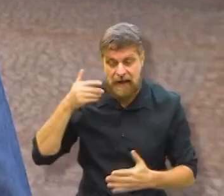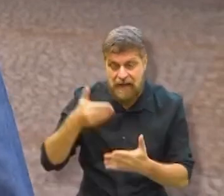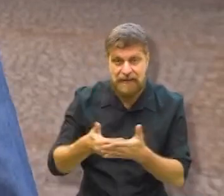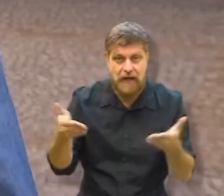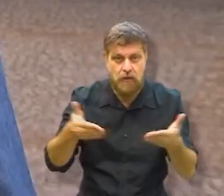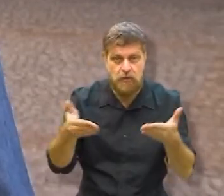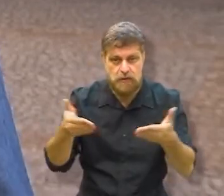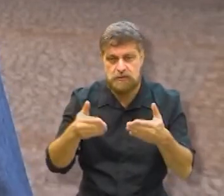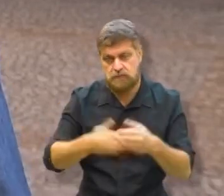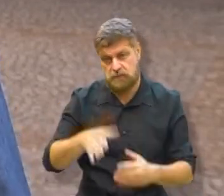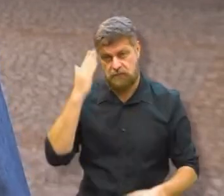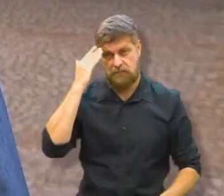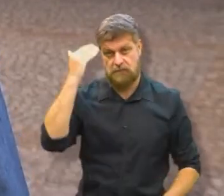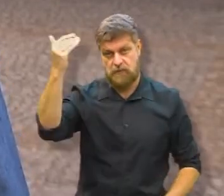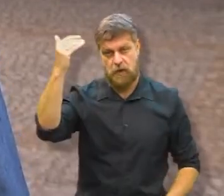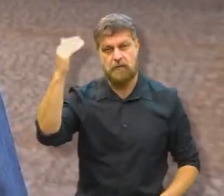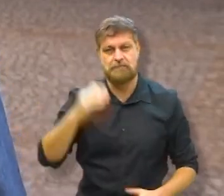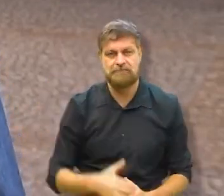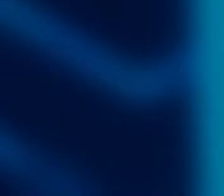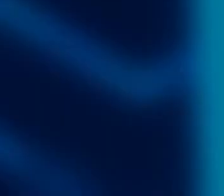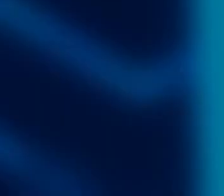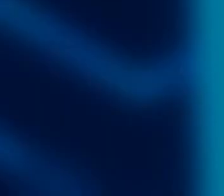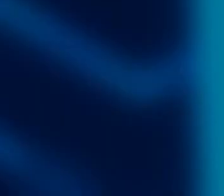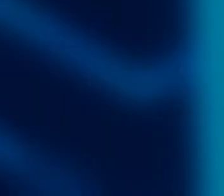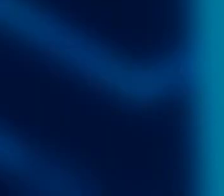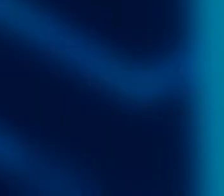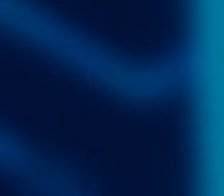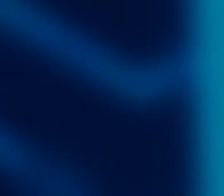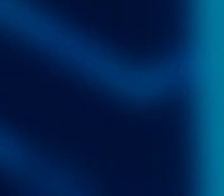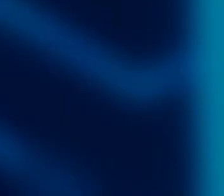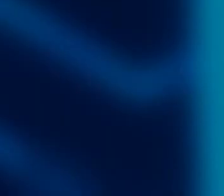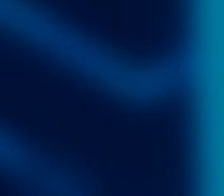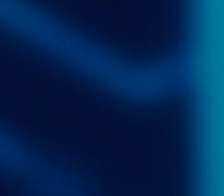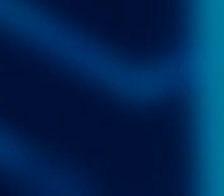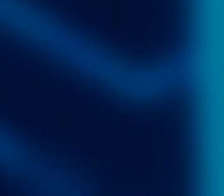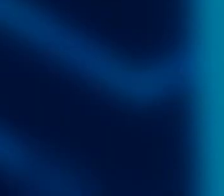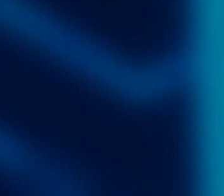características e é lembrado até hoje como um grande compositor.